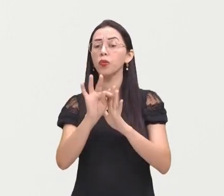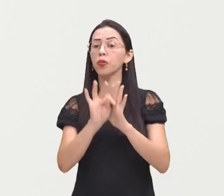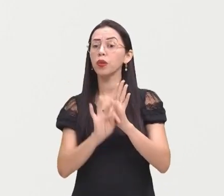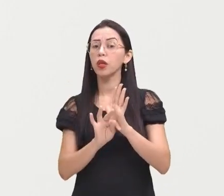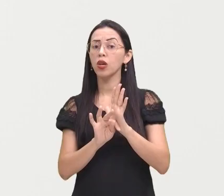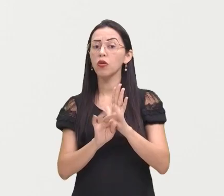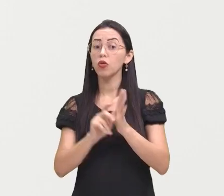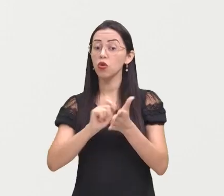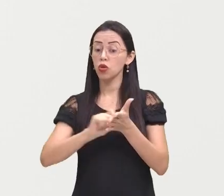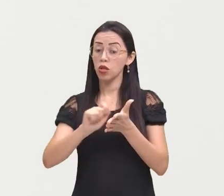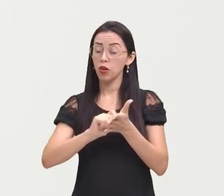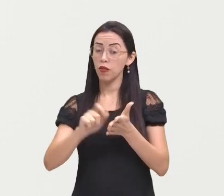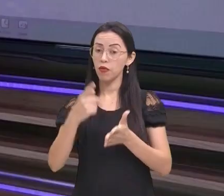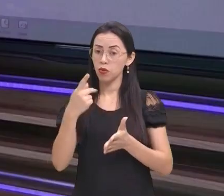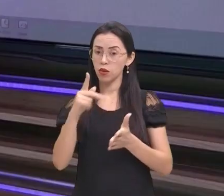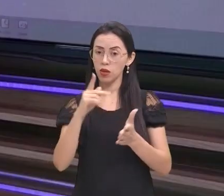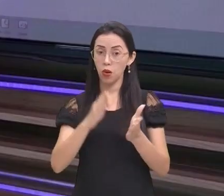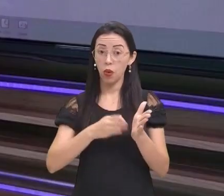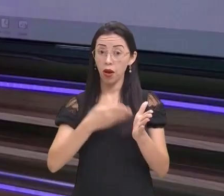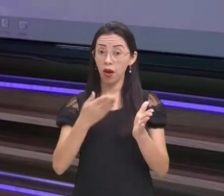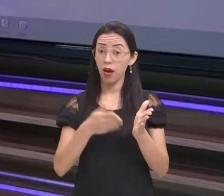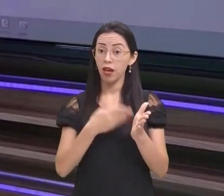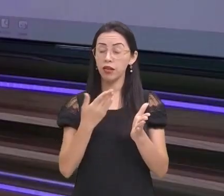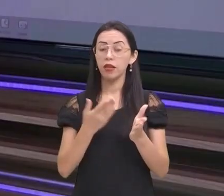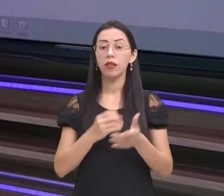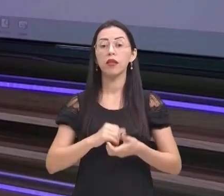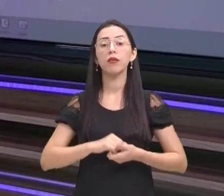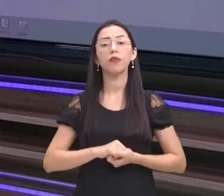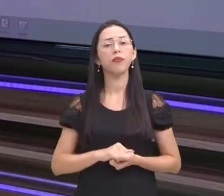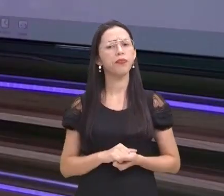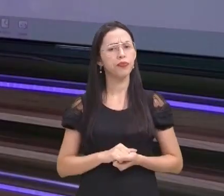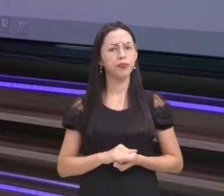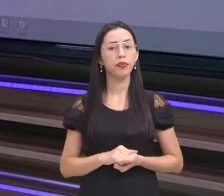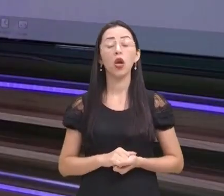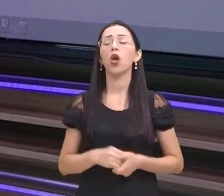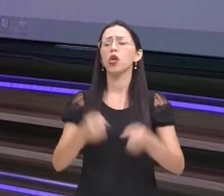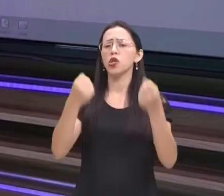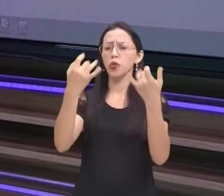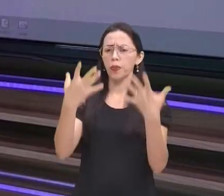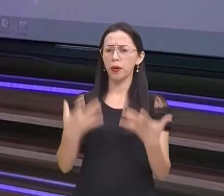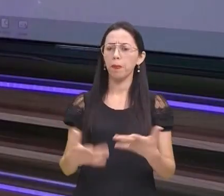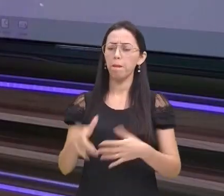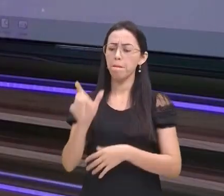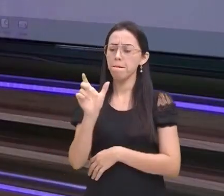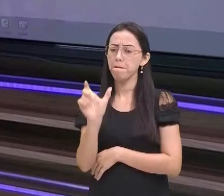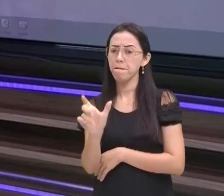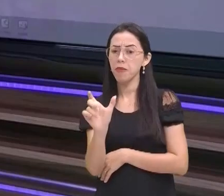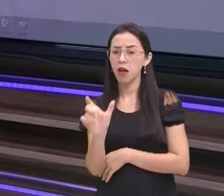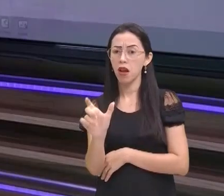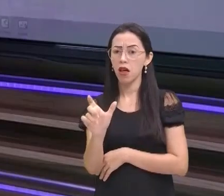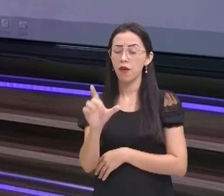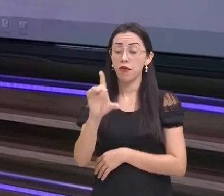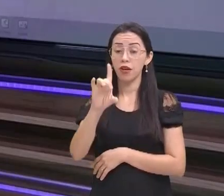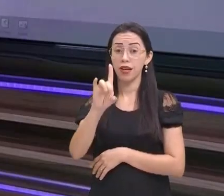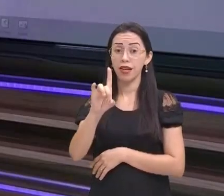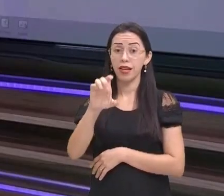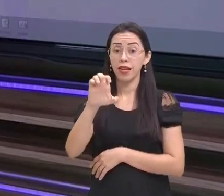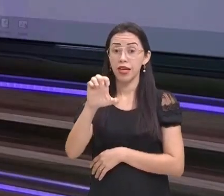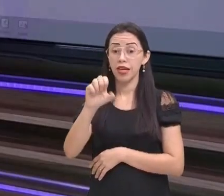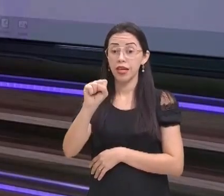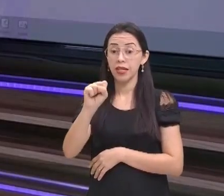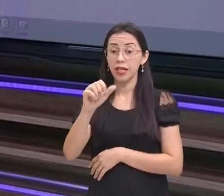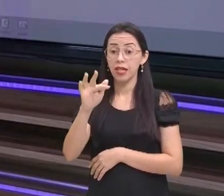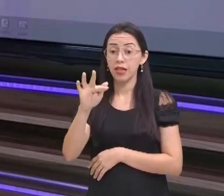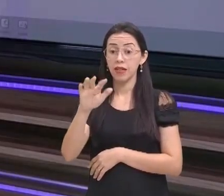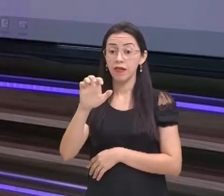aqui para mim, crianças, explicando para vocês o que é um desfecho. É algo inacreditável,